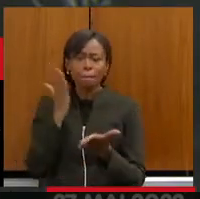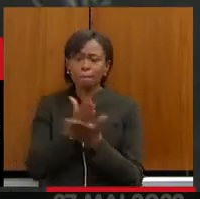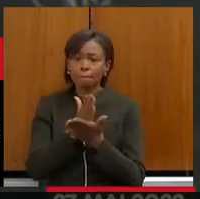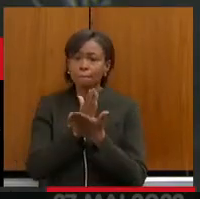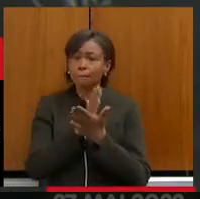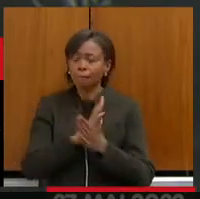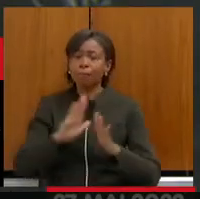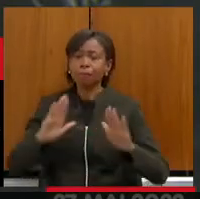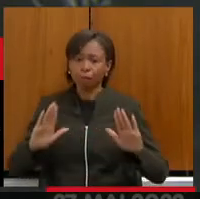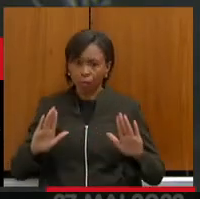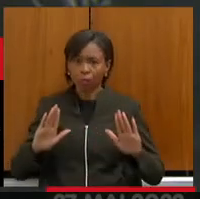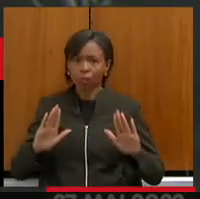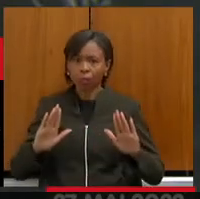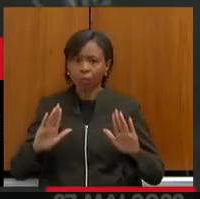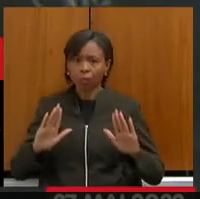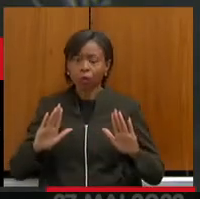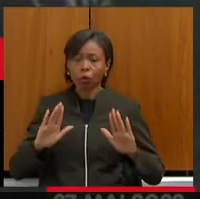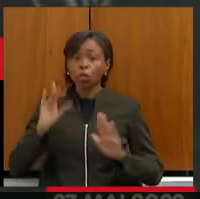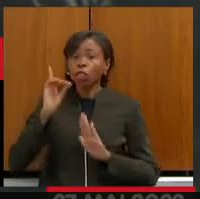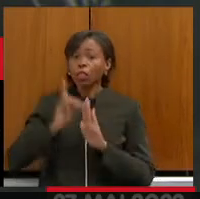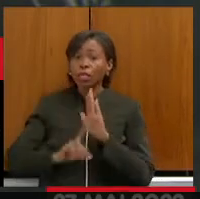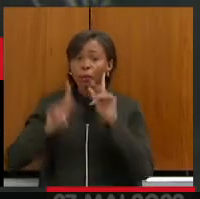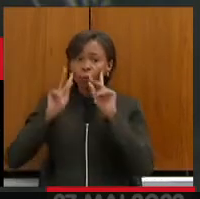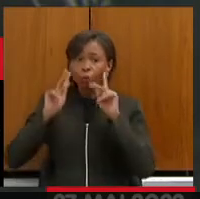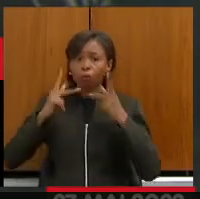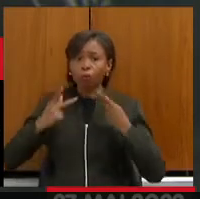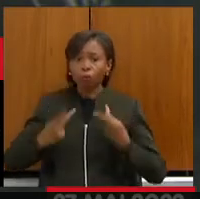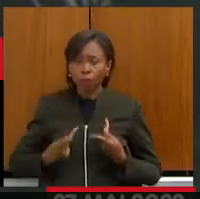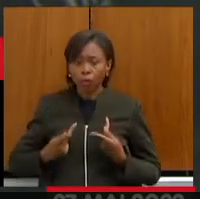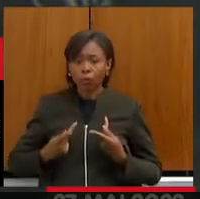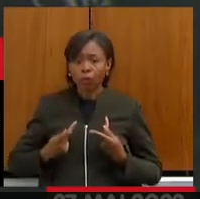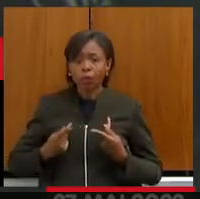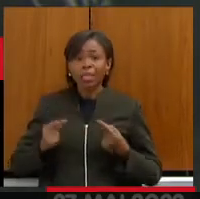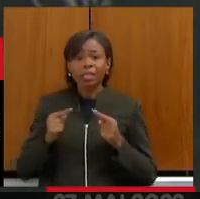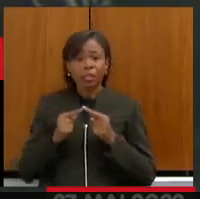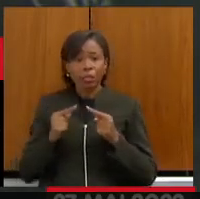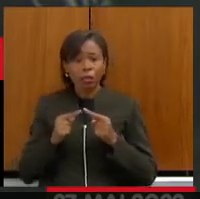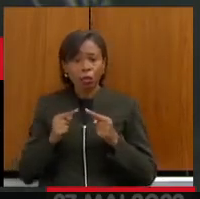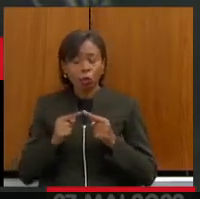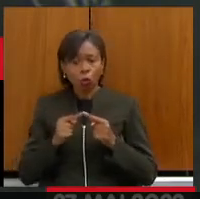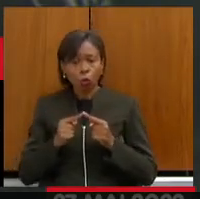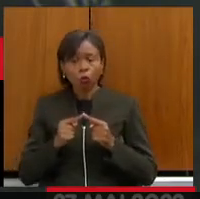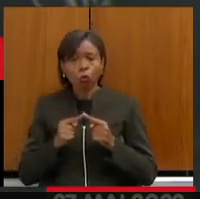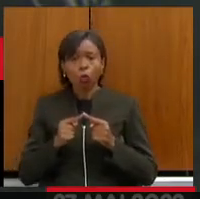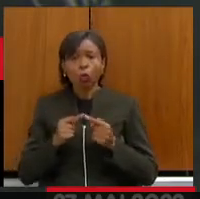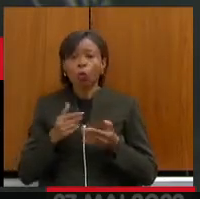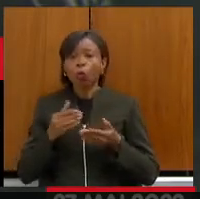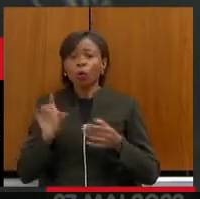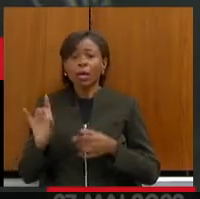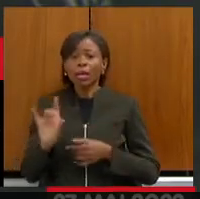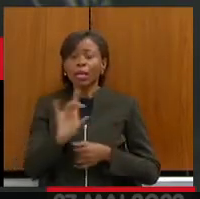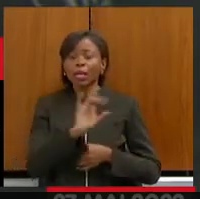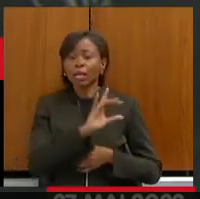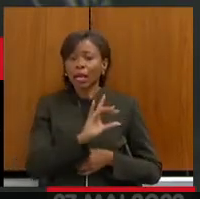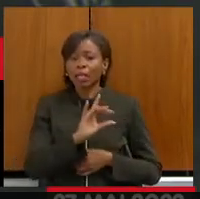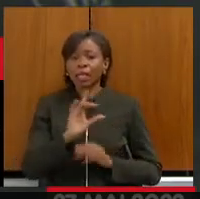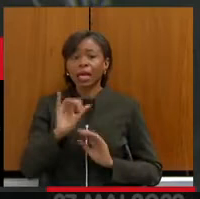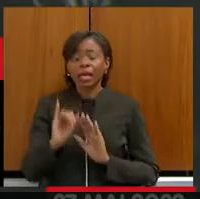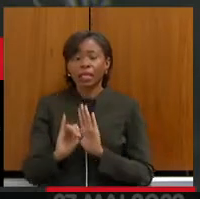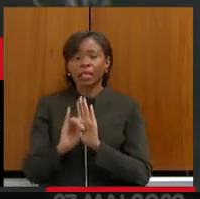a e que combatam as violações de direitos humanos e correntes da orientação sexual ou identidade de gênero